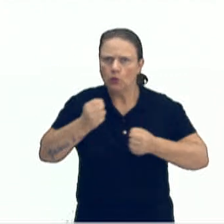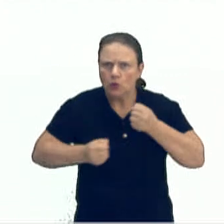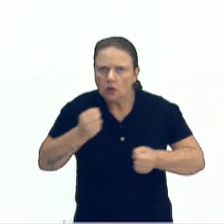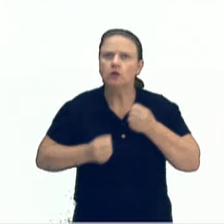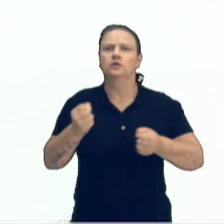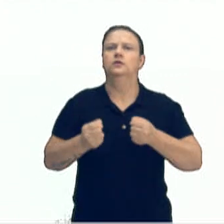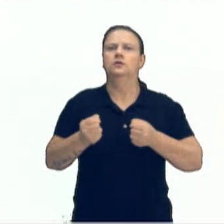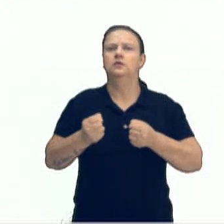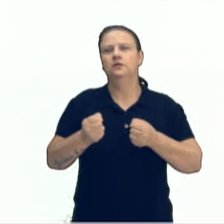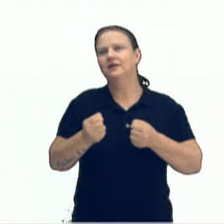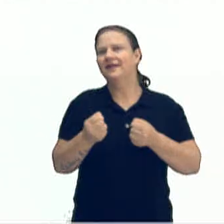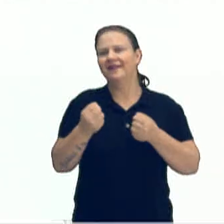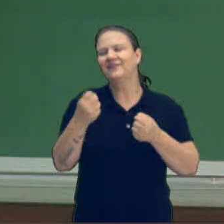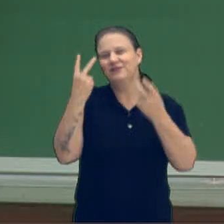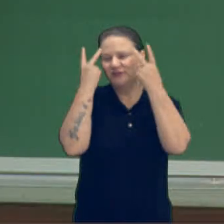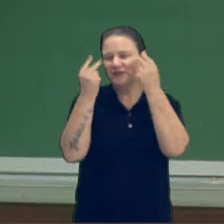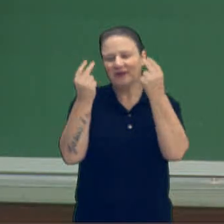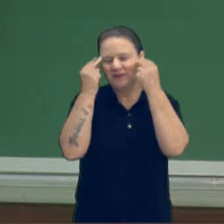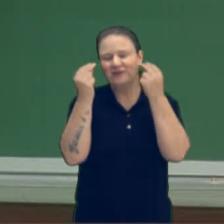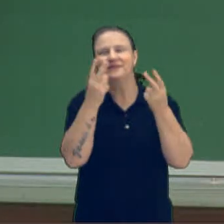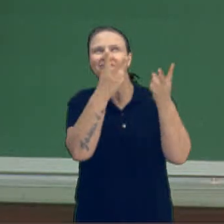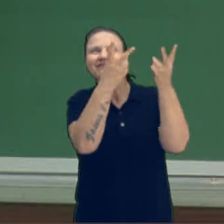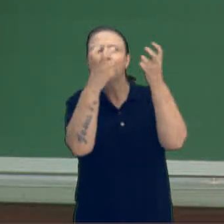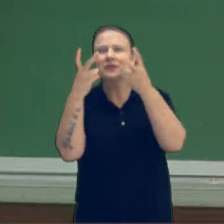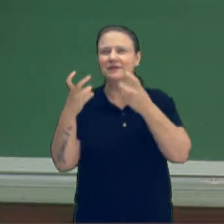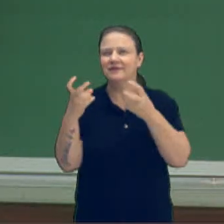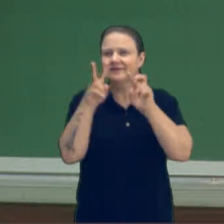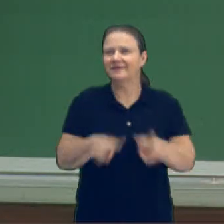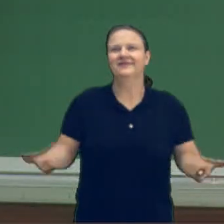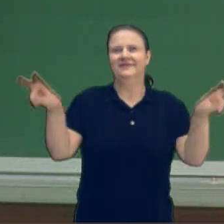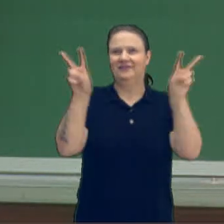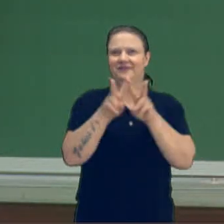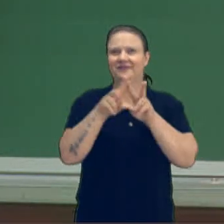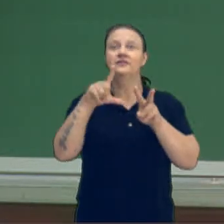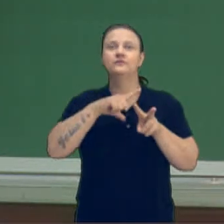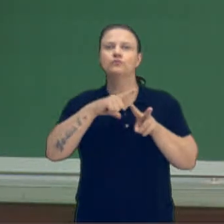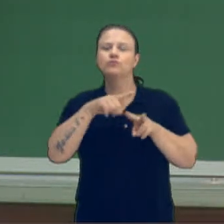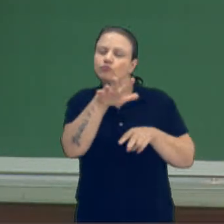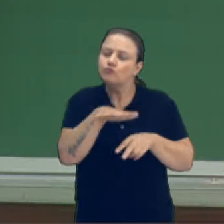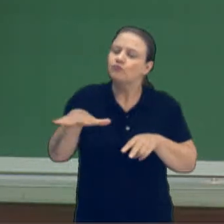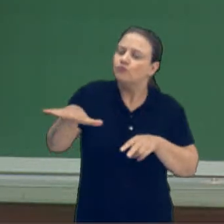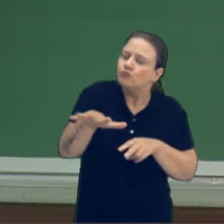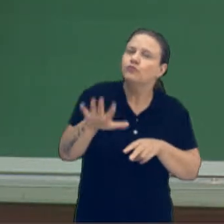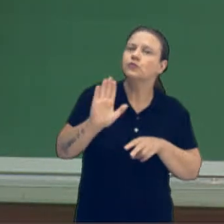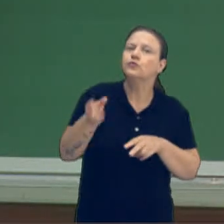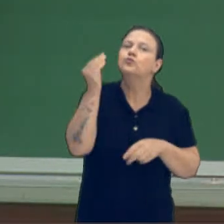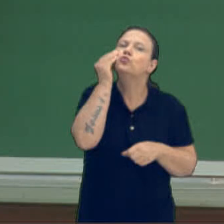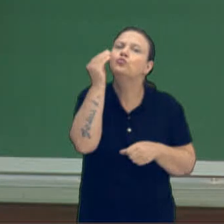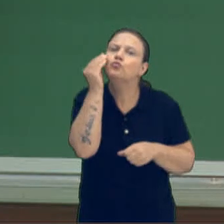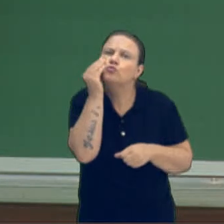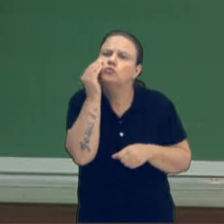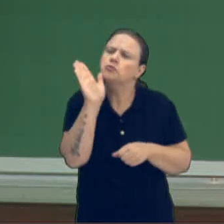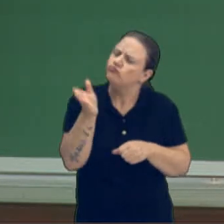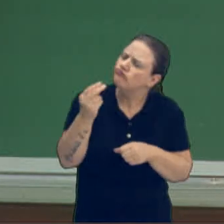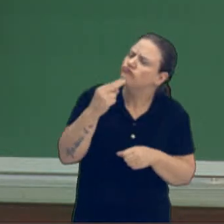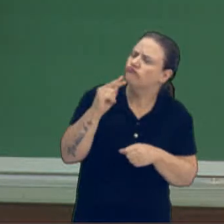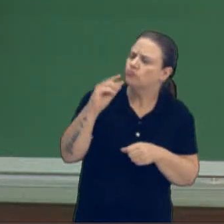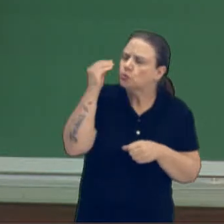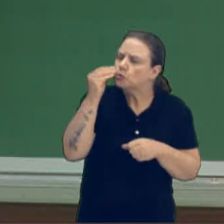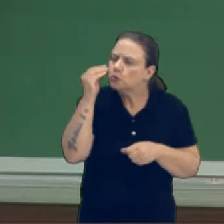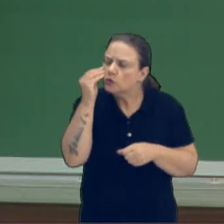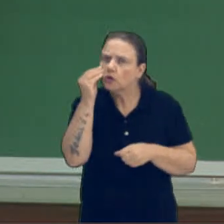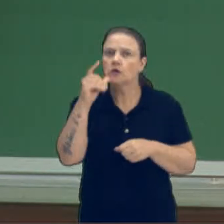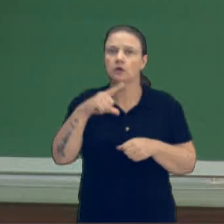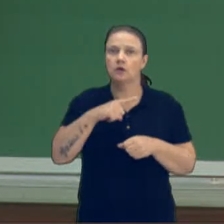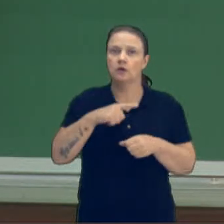Vulgarmente, aquela pista de corrida que quem já prestou atenção ou de repente tem em alguma região, já teve a oportunidade de estar presente, ela tem